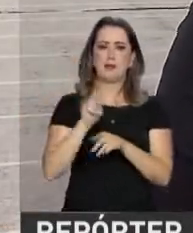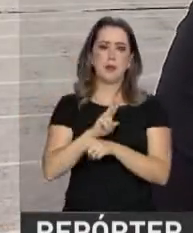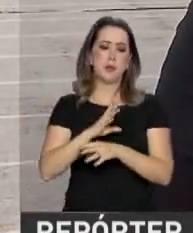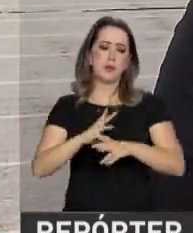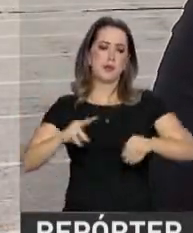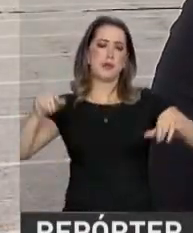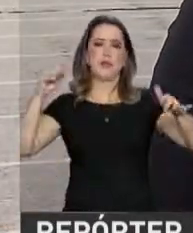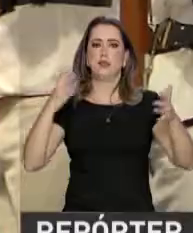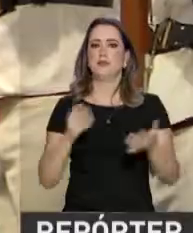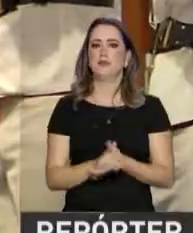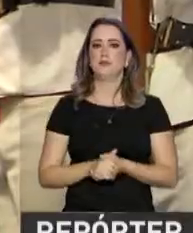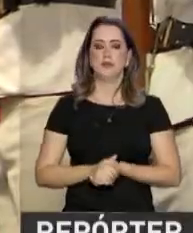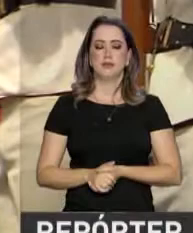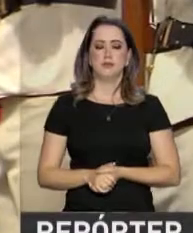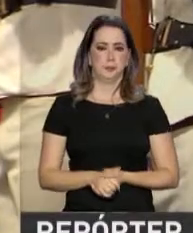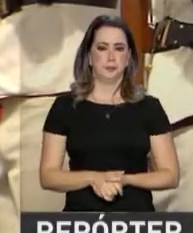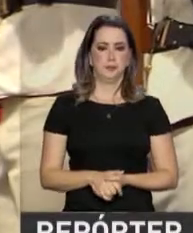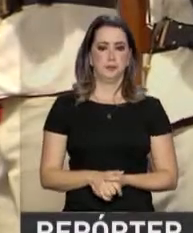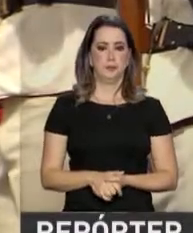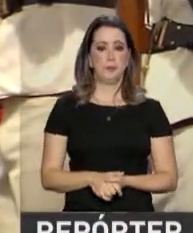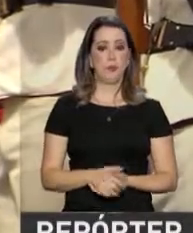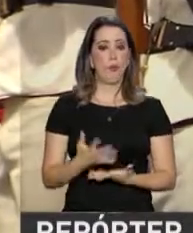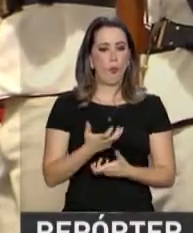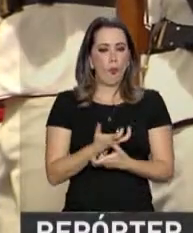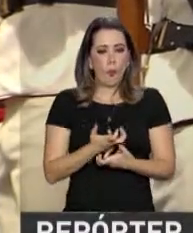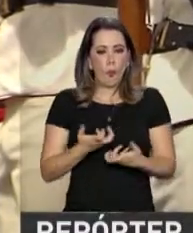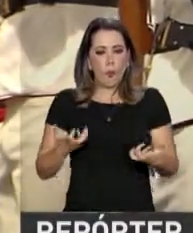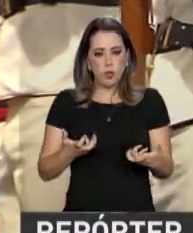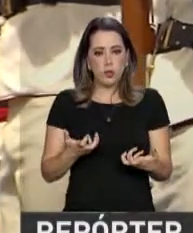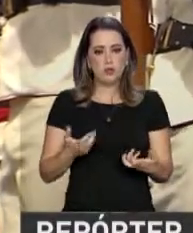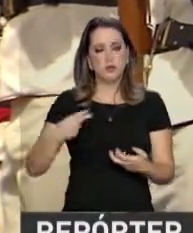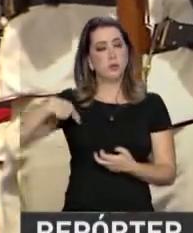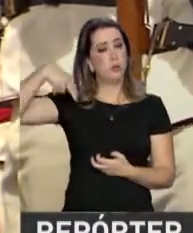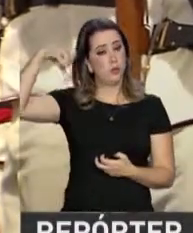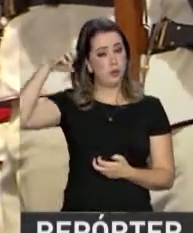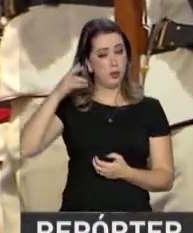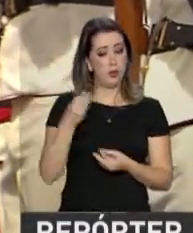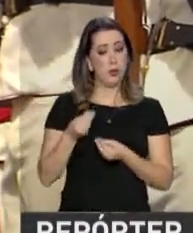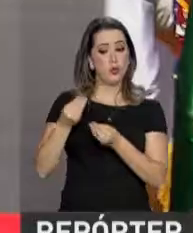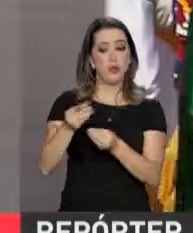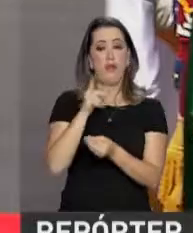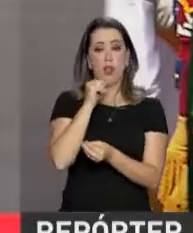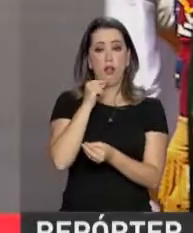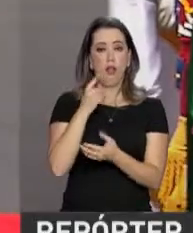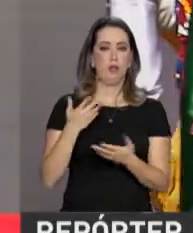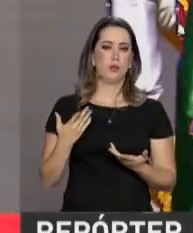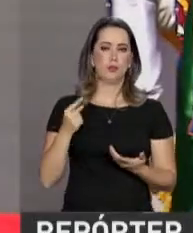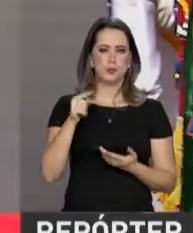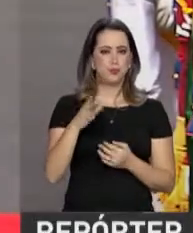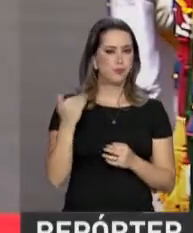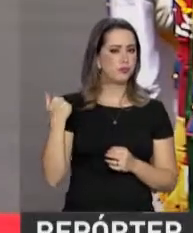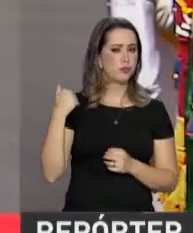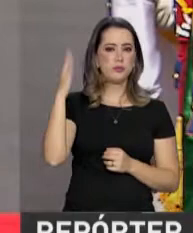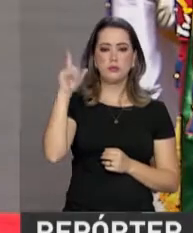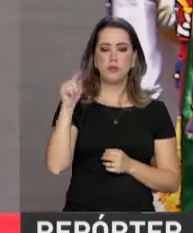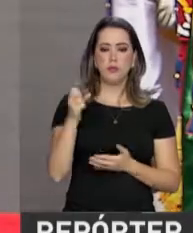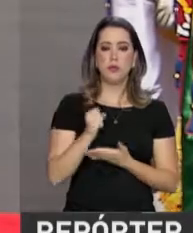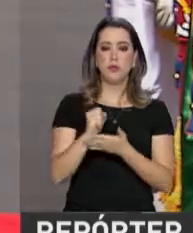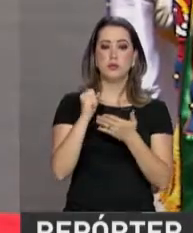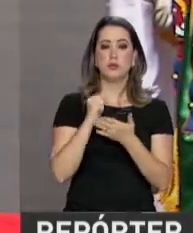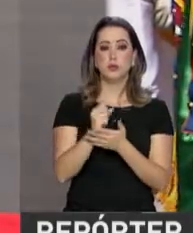nossas fronteiras. No semiárido nordestino, onde distribui água, indo além